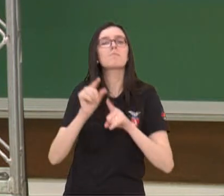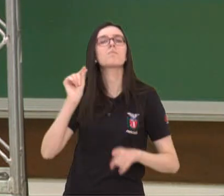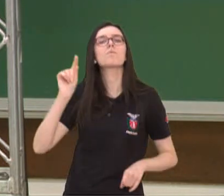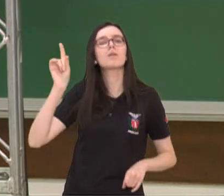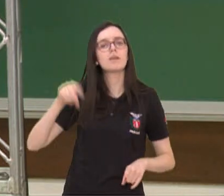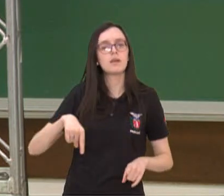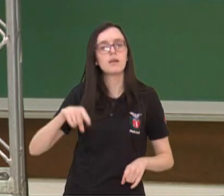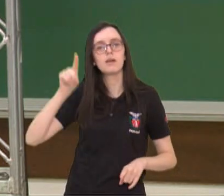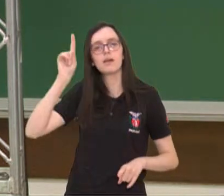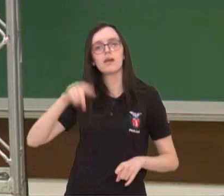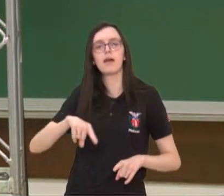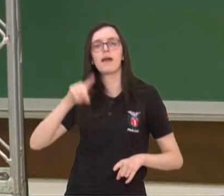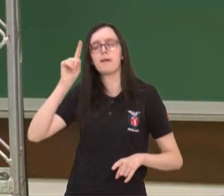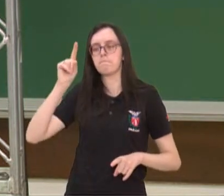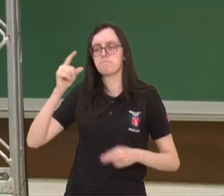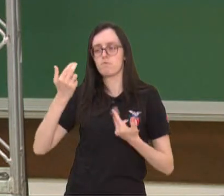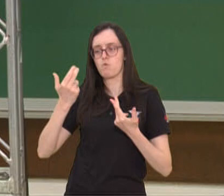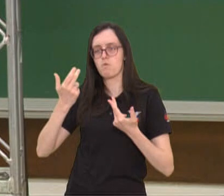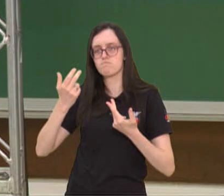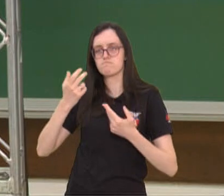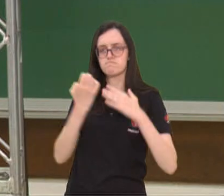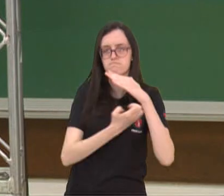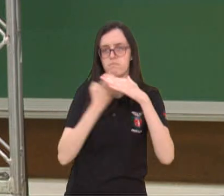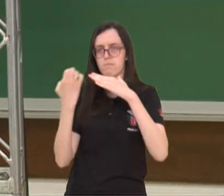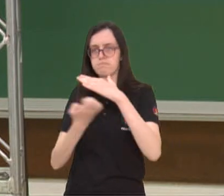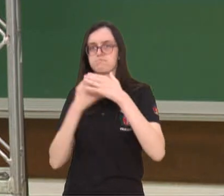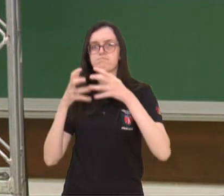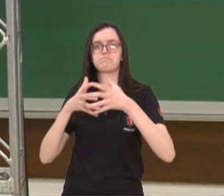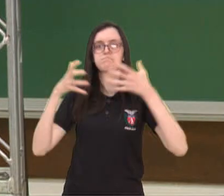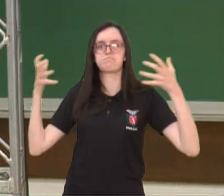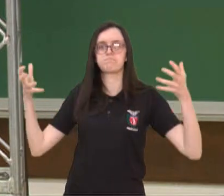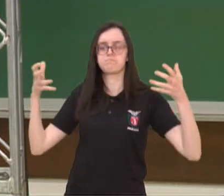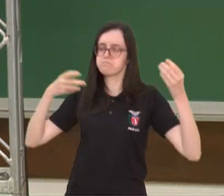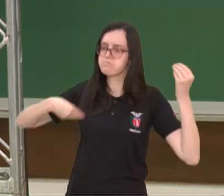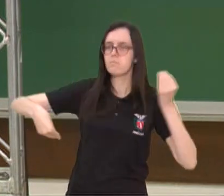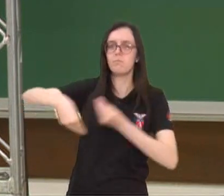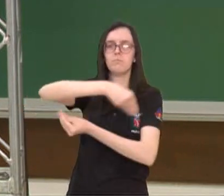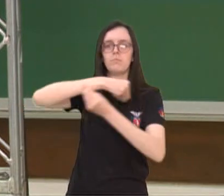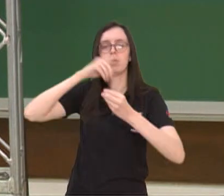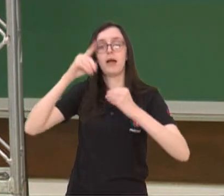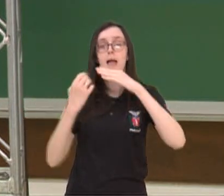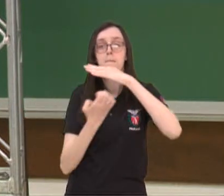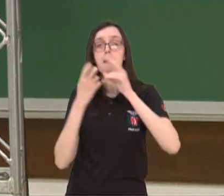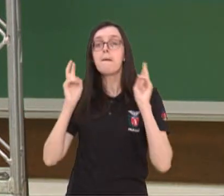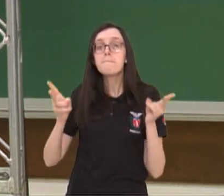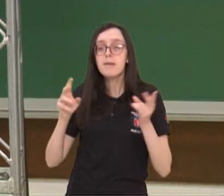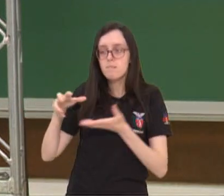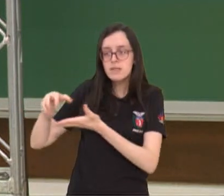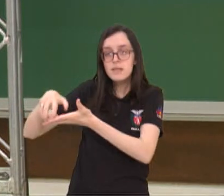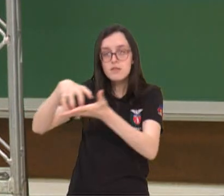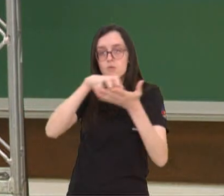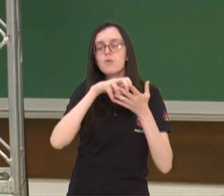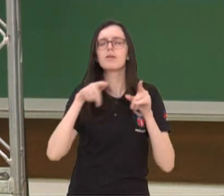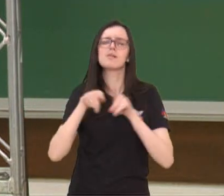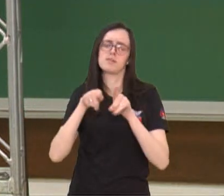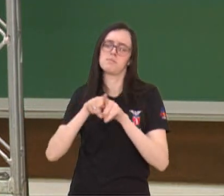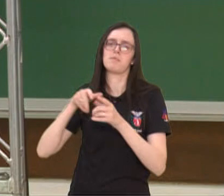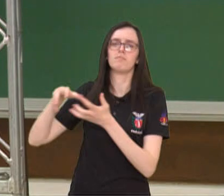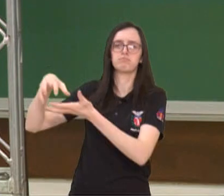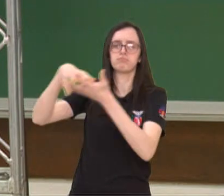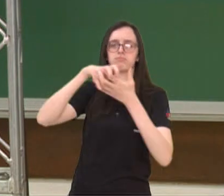a fusão de grandes empresas, né? Você tem empresas dos mesmos setores e até de